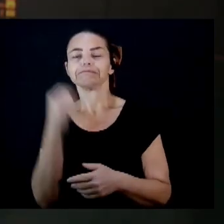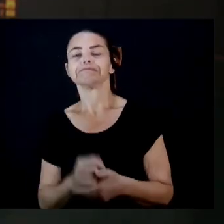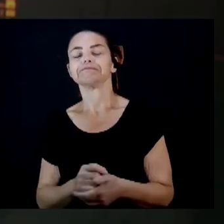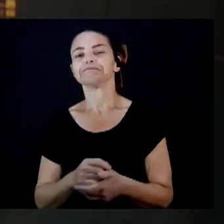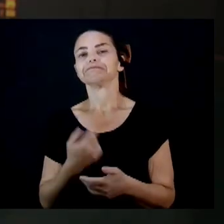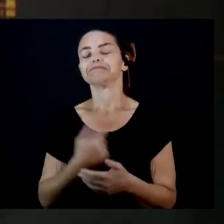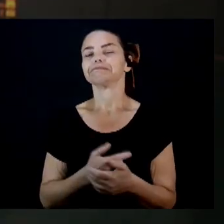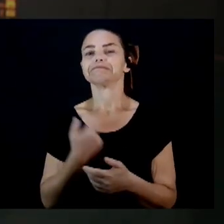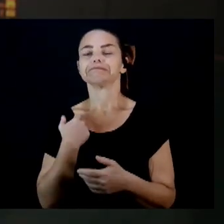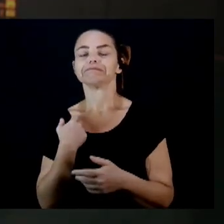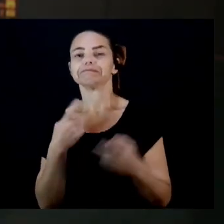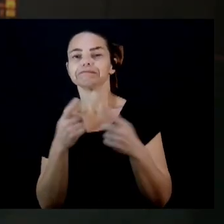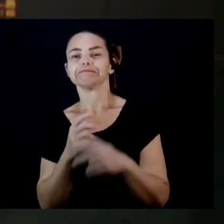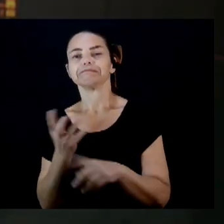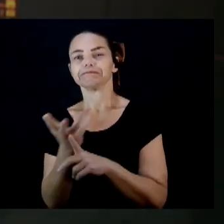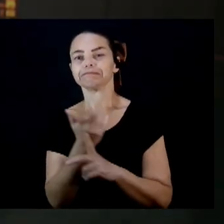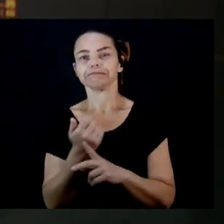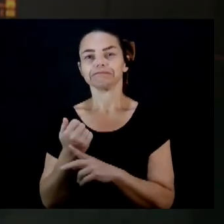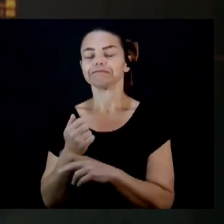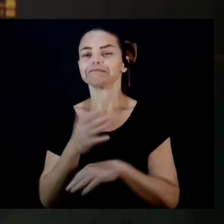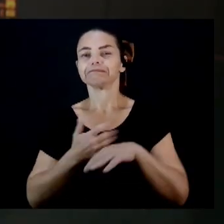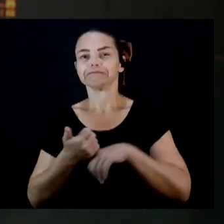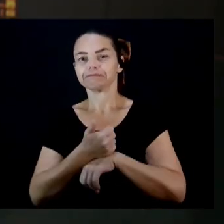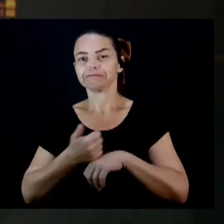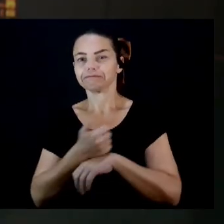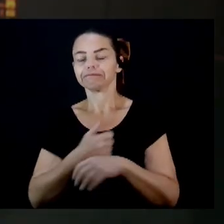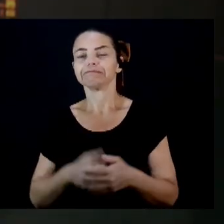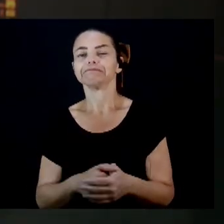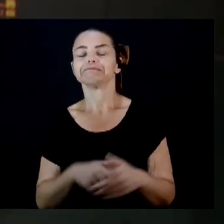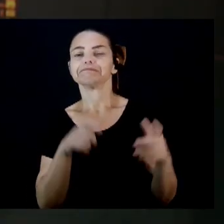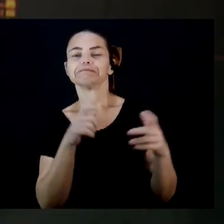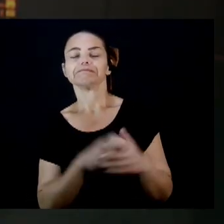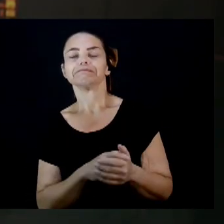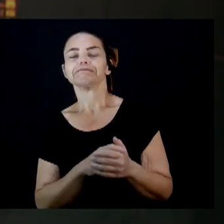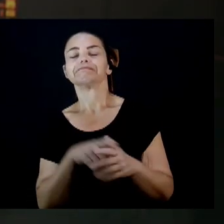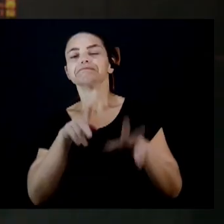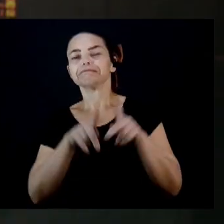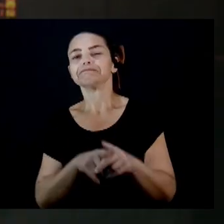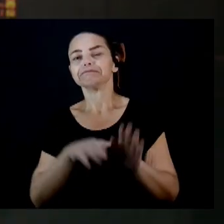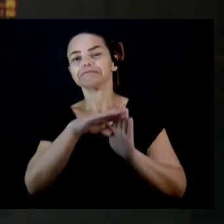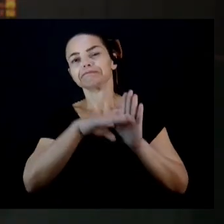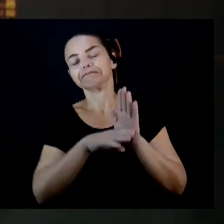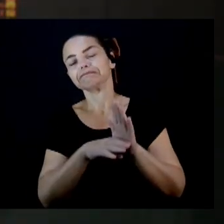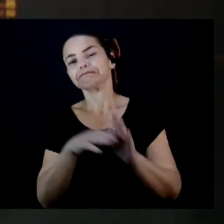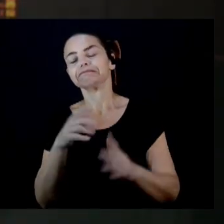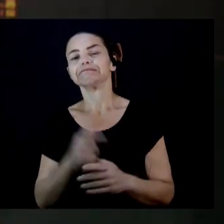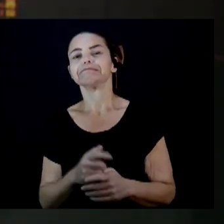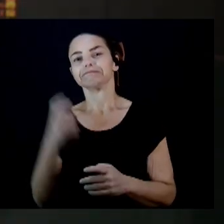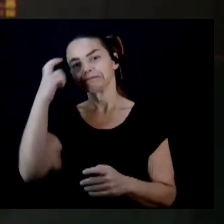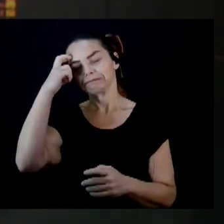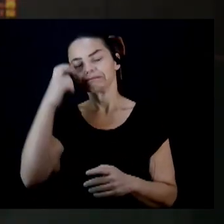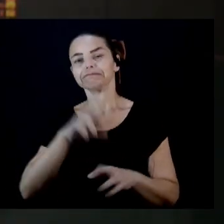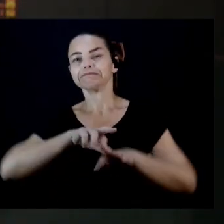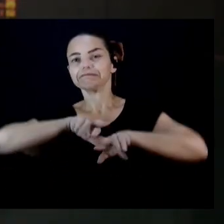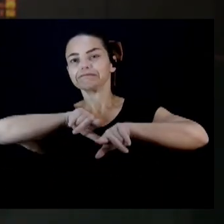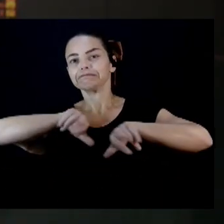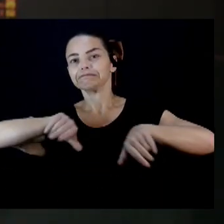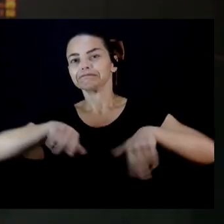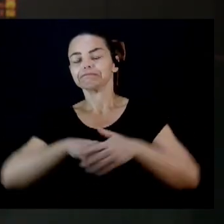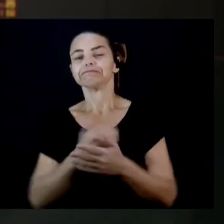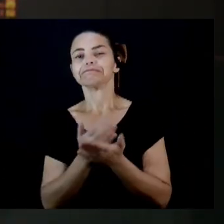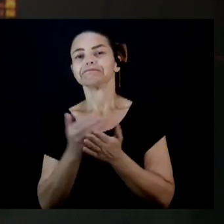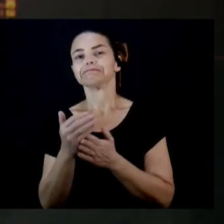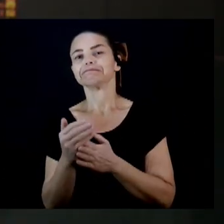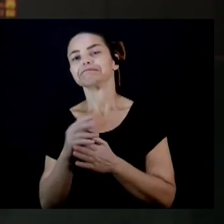e amplia o acesso da população a uma programação cultural diversificada, começa no próximo